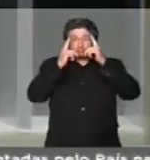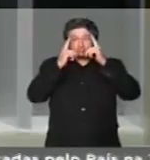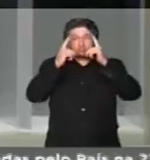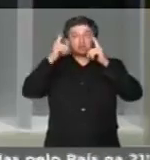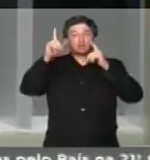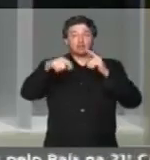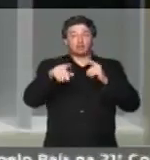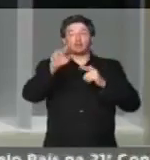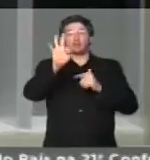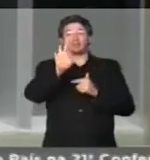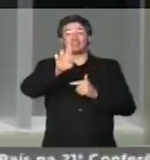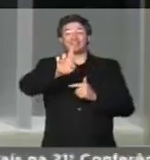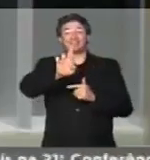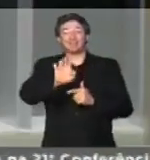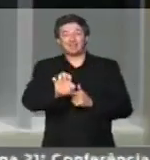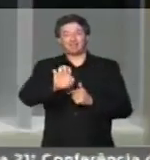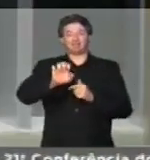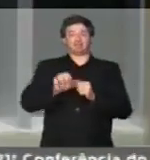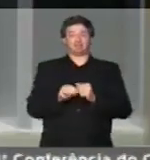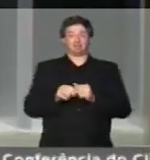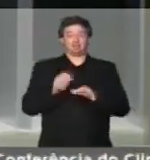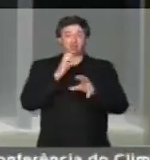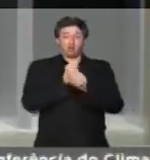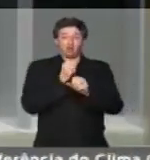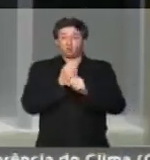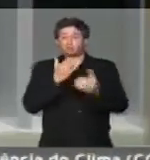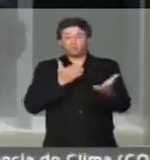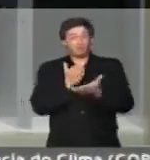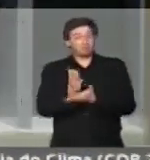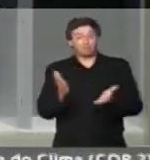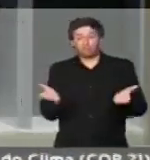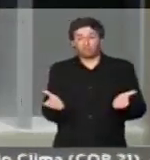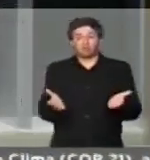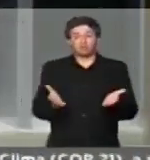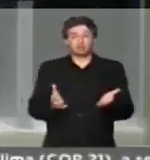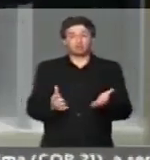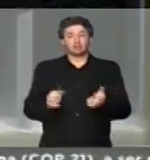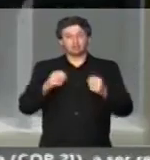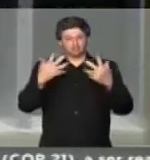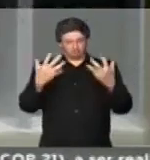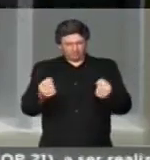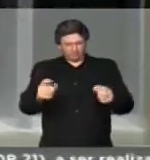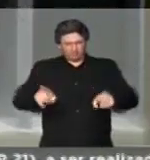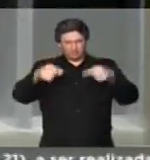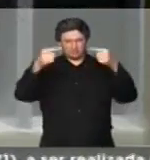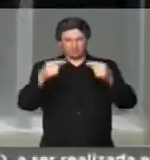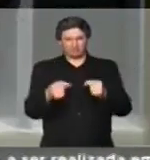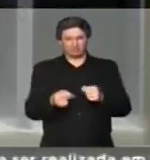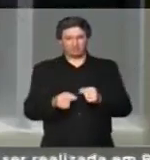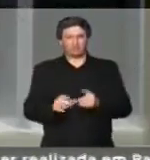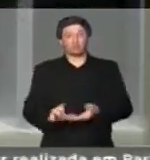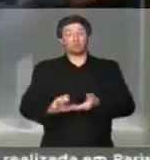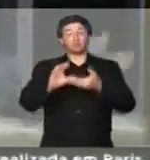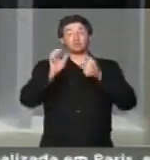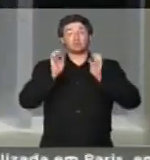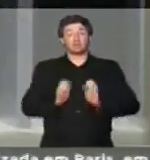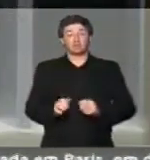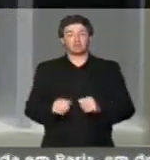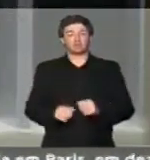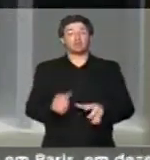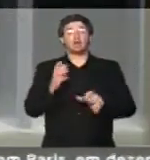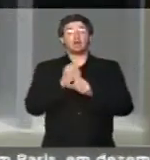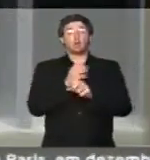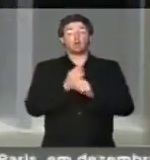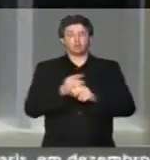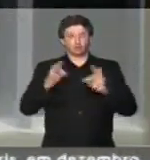Tribunal Regional Eleitoral contas aprovadas ou vamos fazer o desafio jogar no conselho de ética contas de